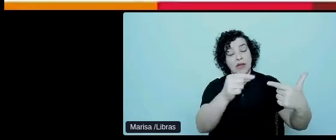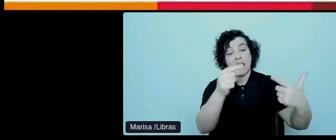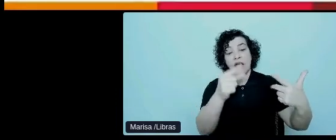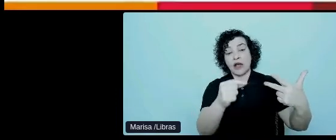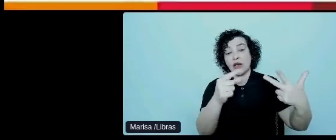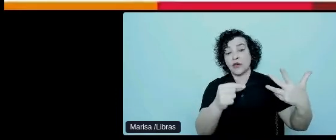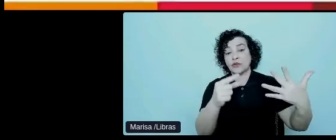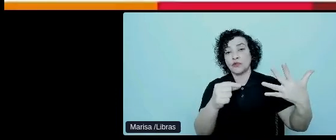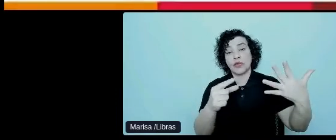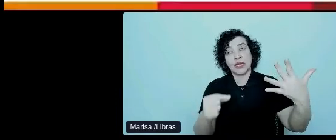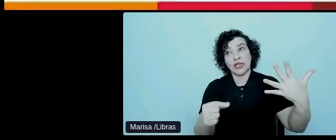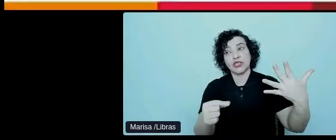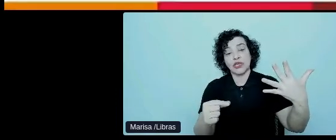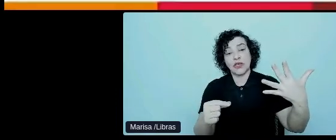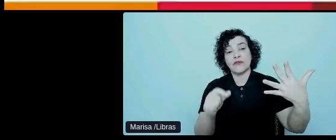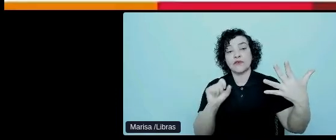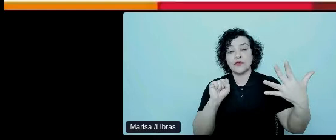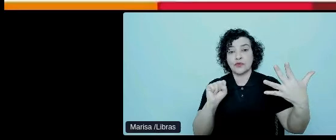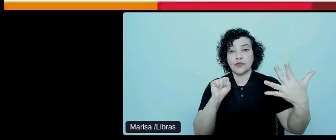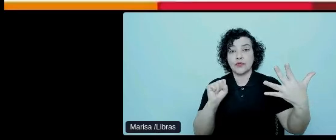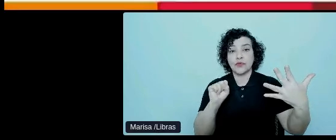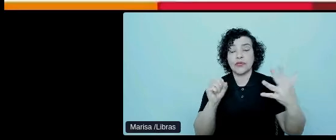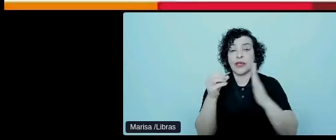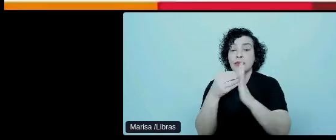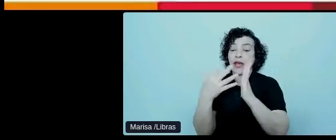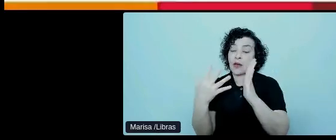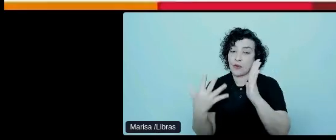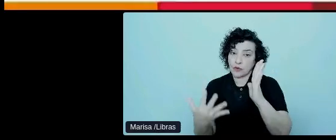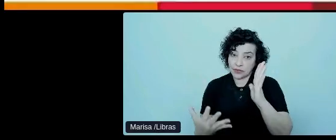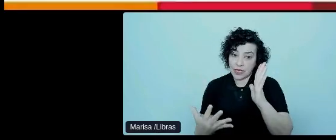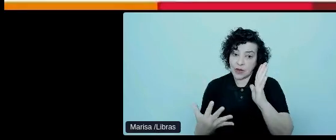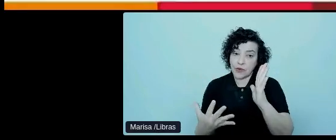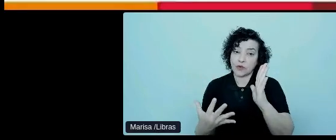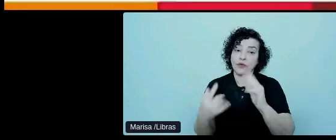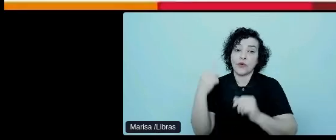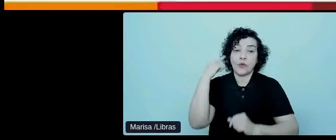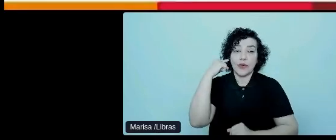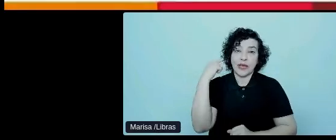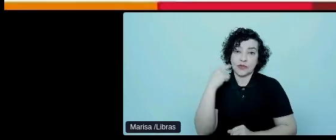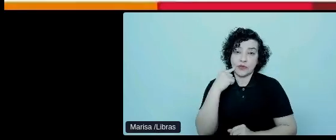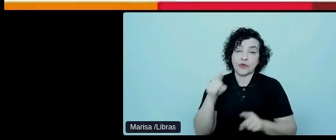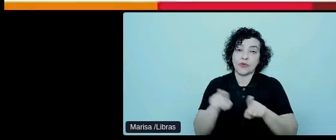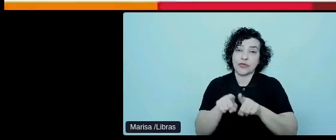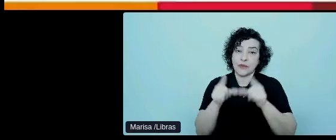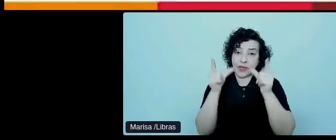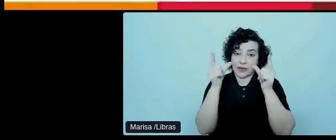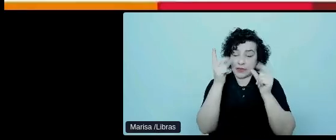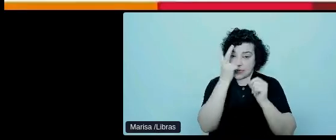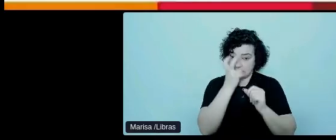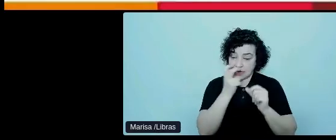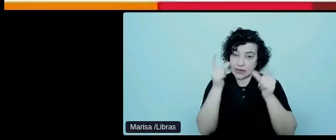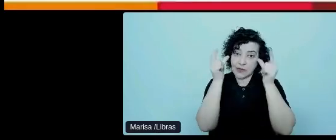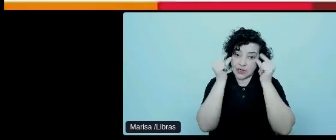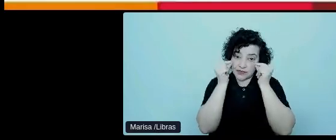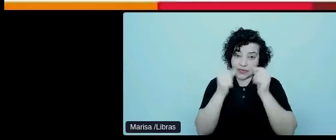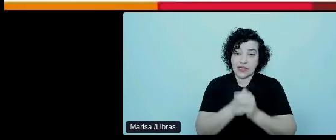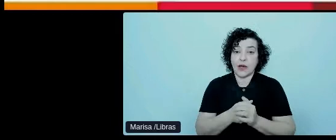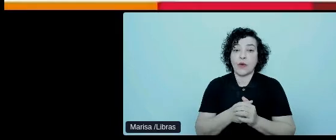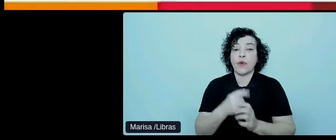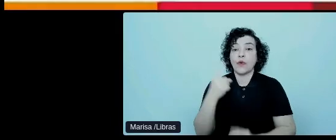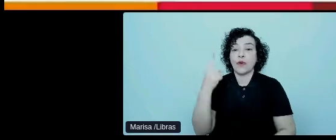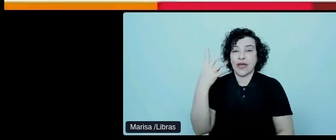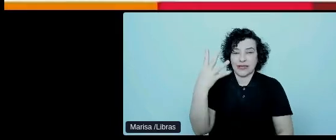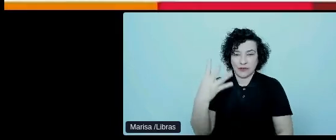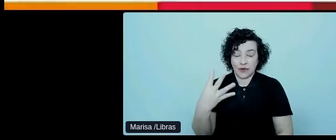para conteúdo auditivo e visual. E a diretriz 14, um dos exemplos, certifique-se de